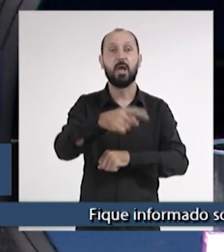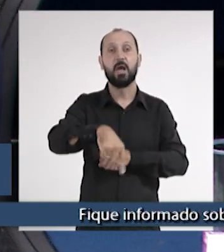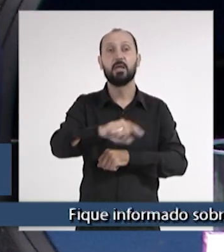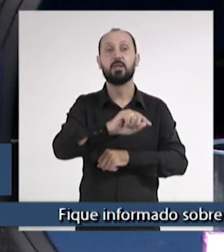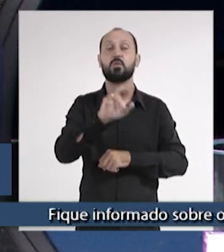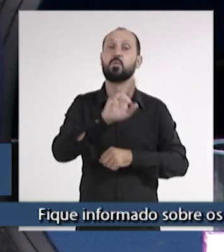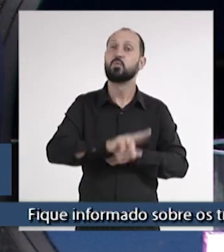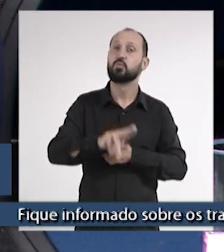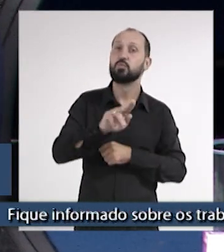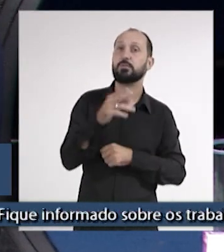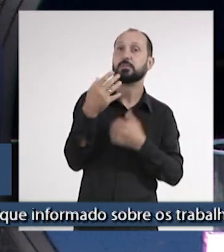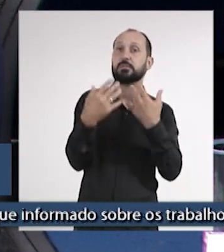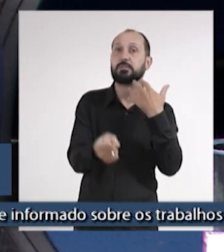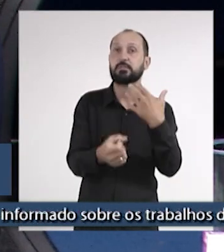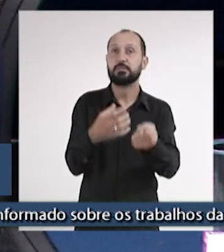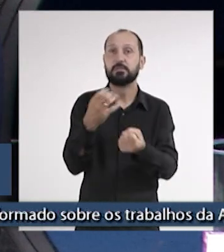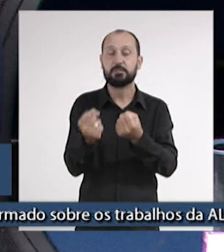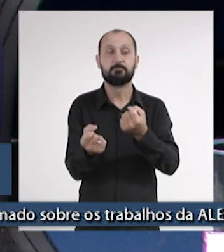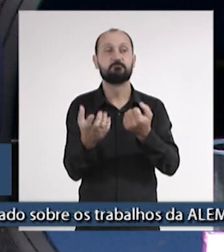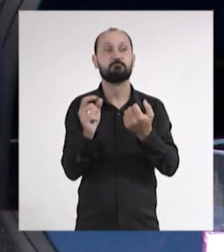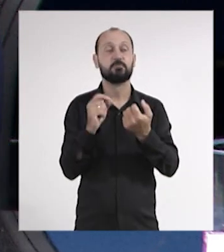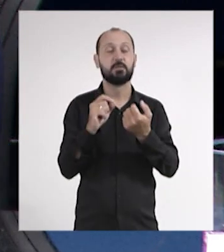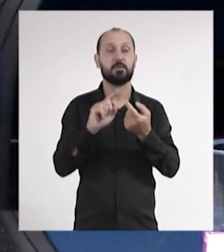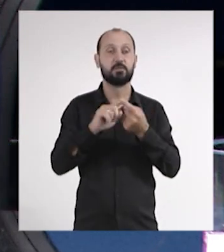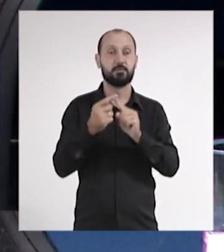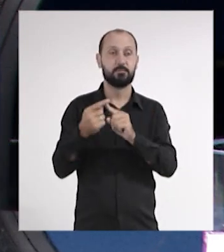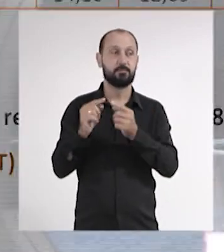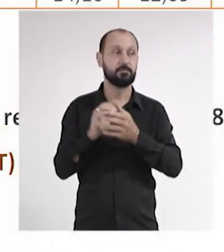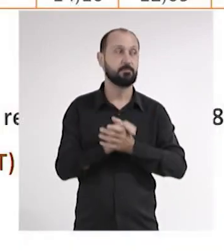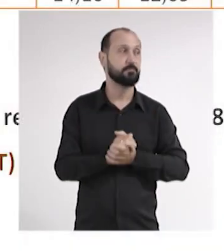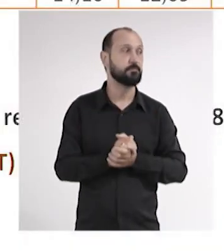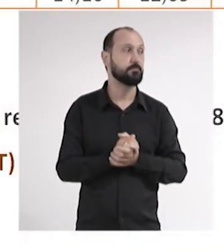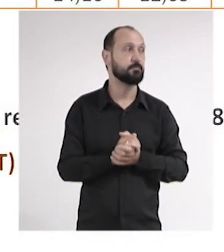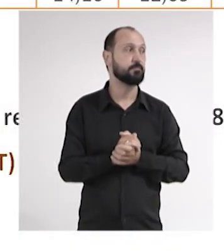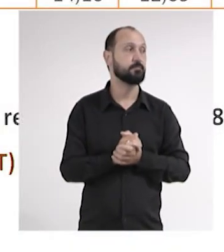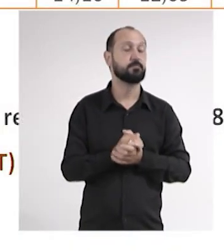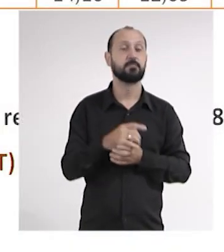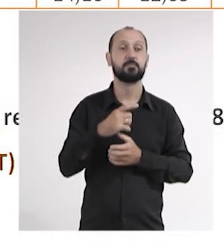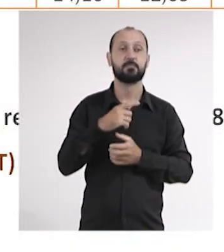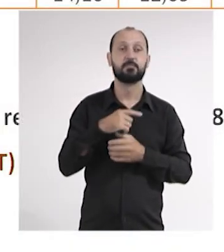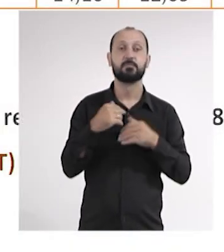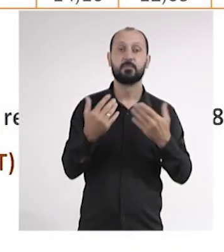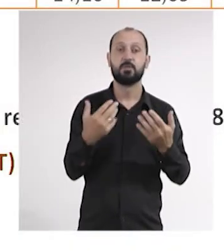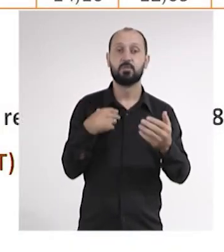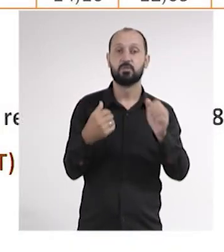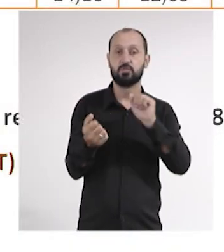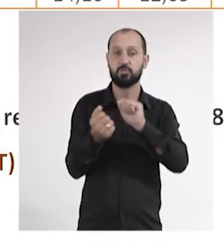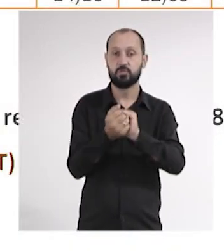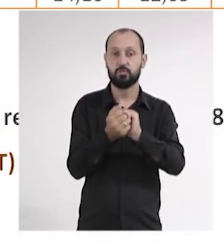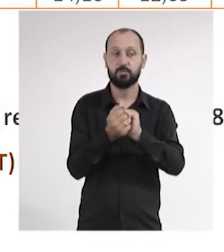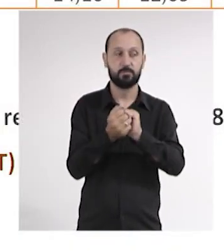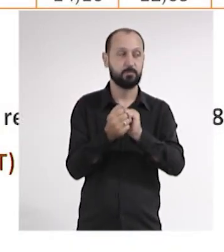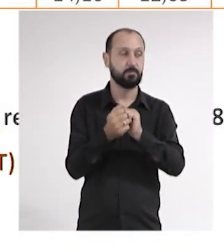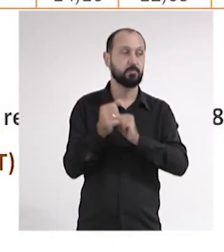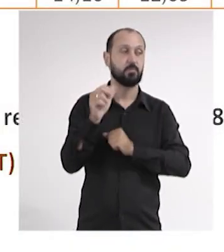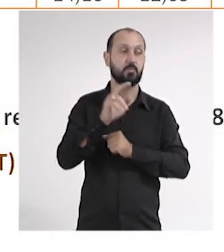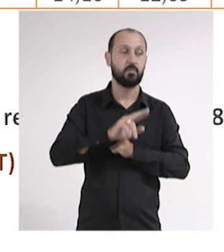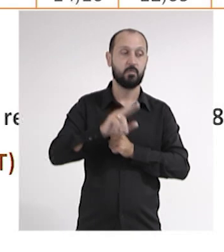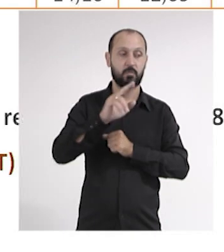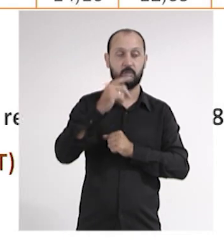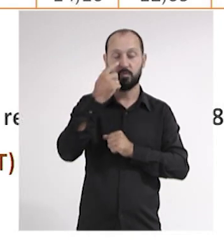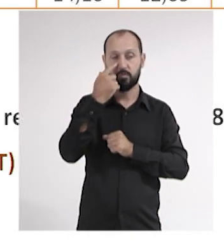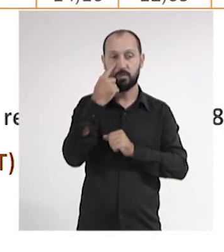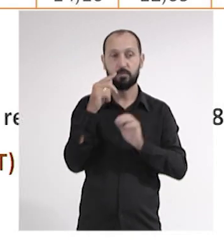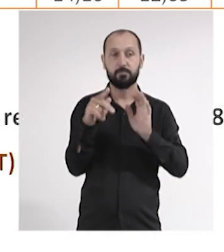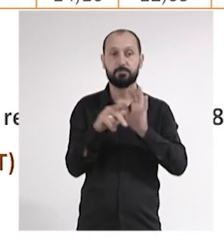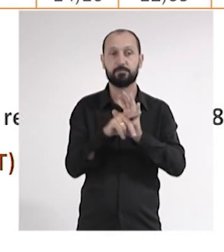que aderir a esses instrumentos. Teríamos, então, com esse instrumento utilizado